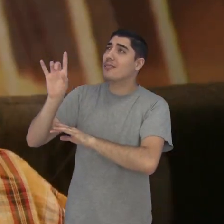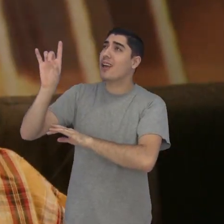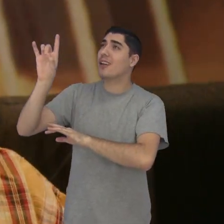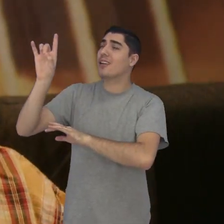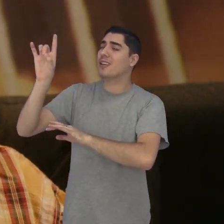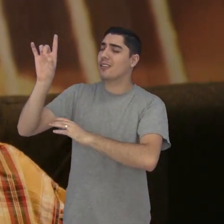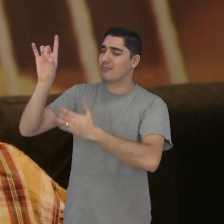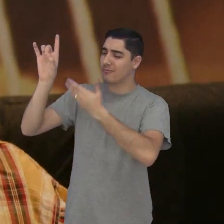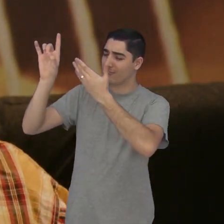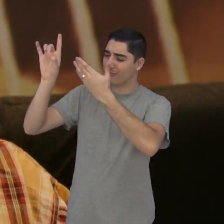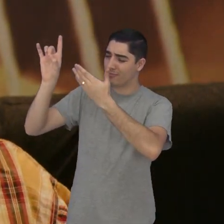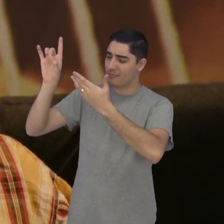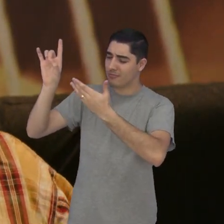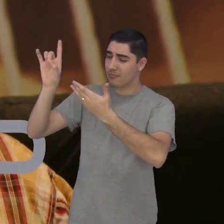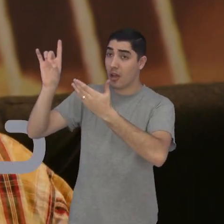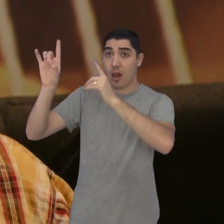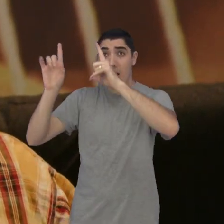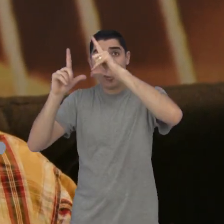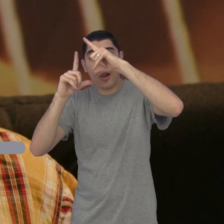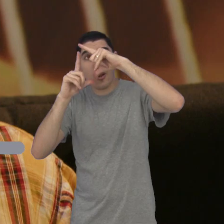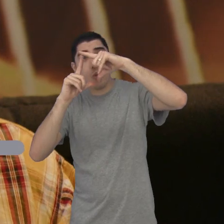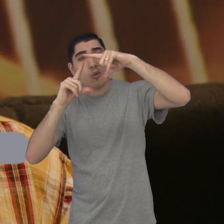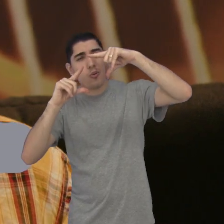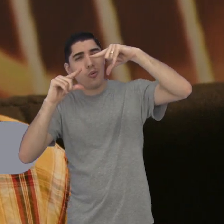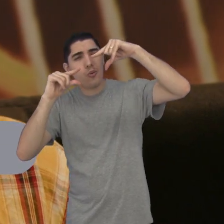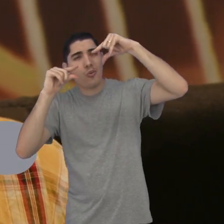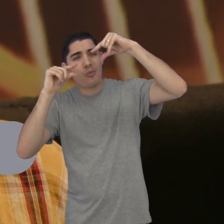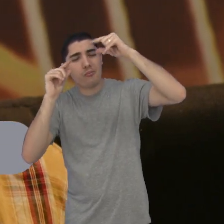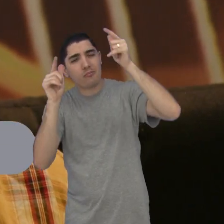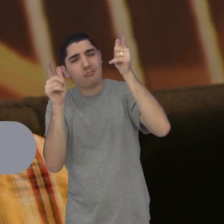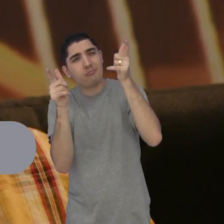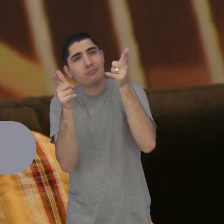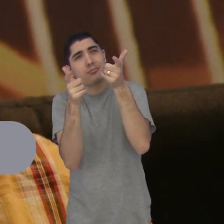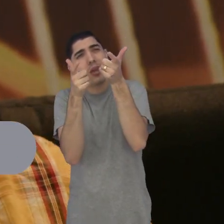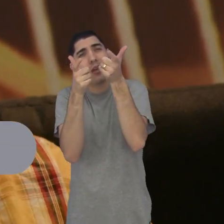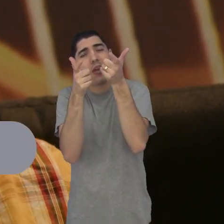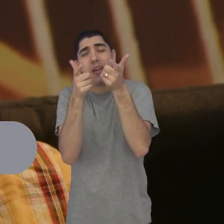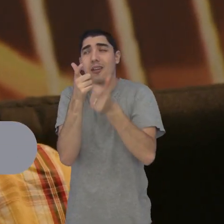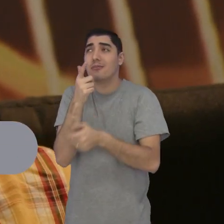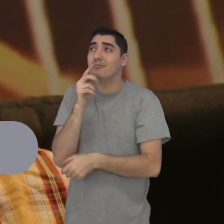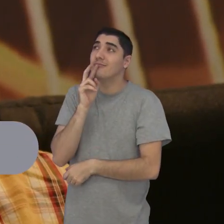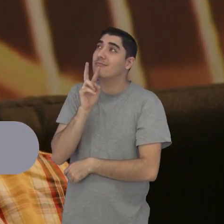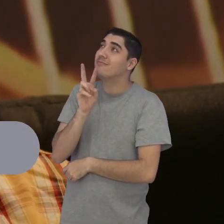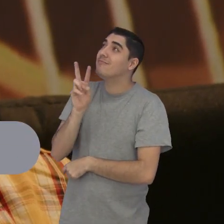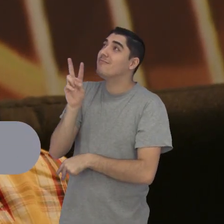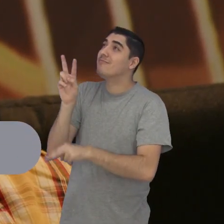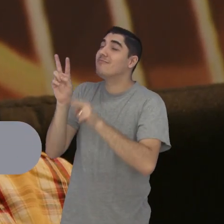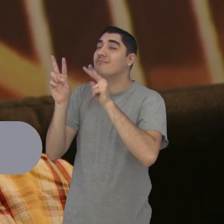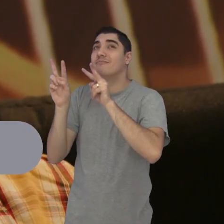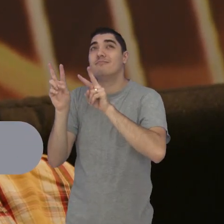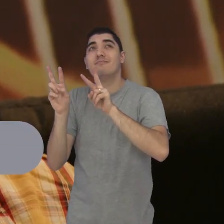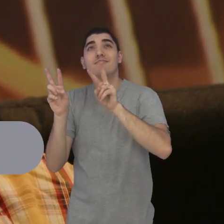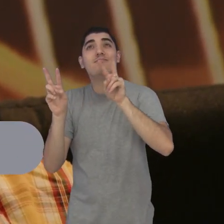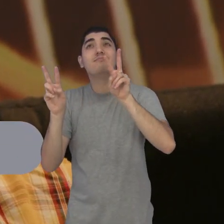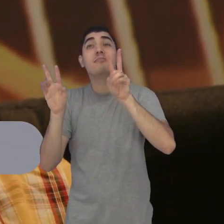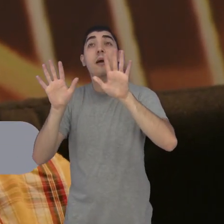Adeus, Guacira, onde a lua pequenina não encontra